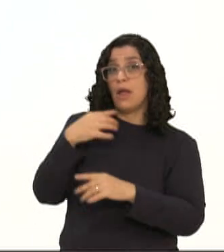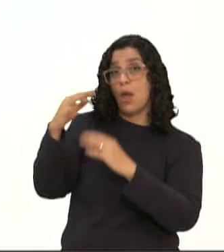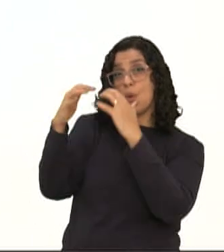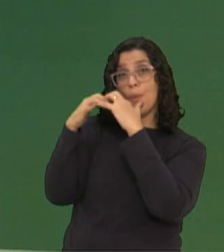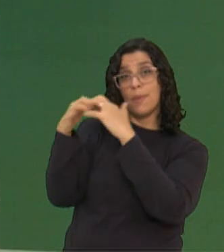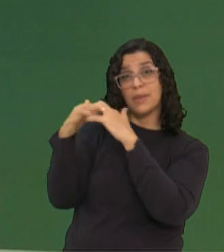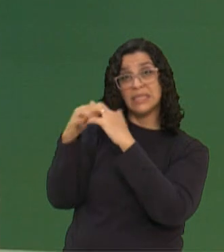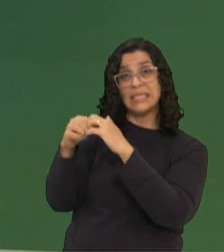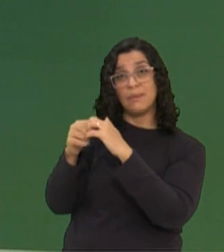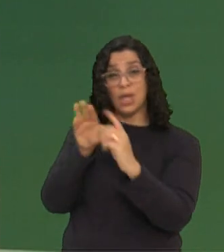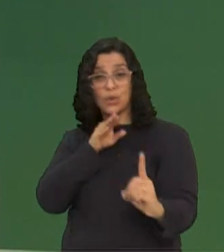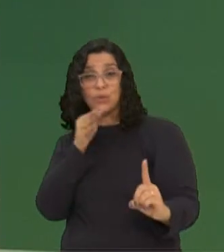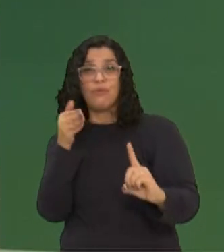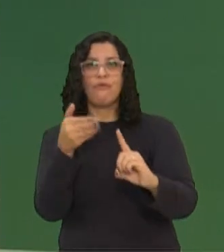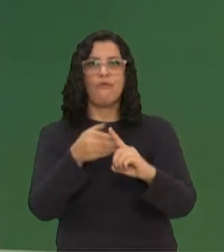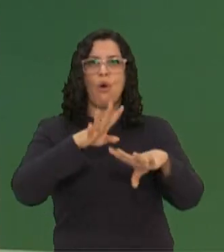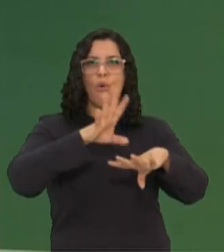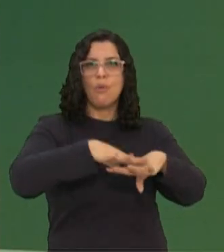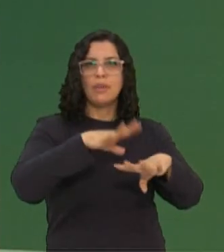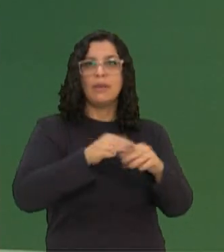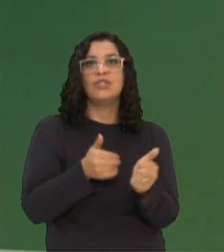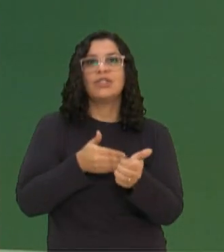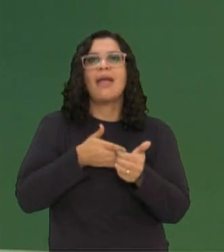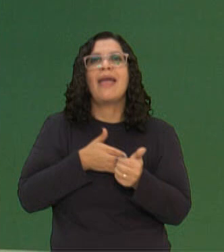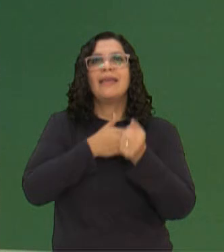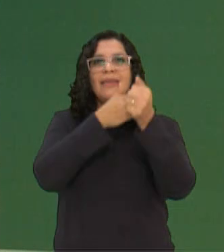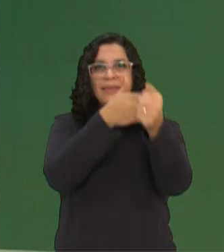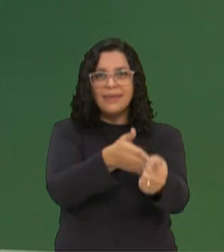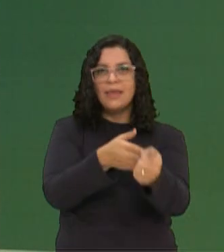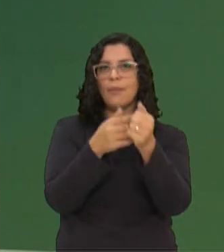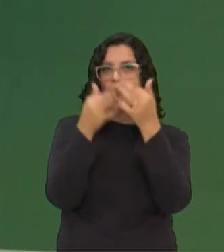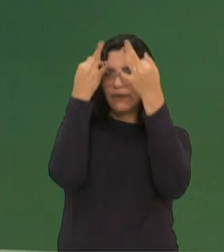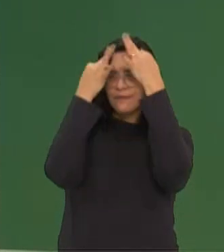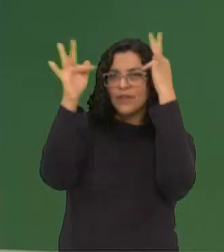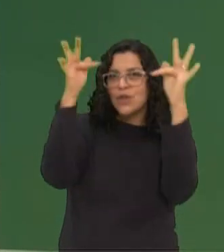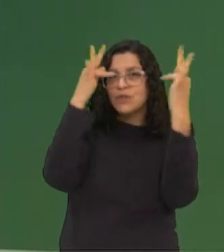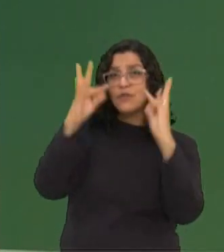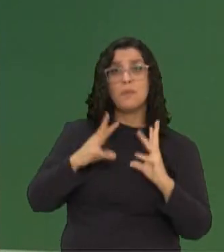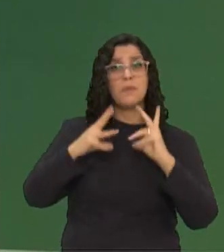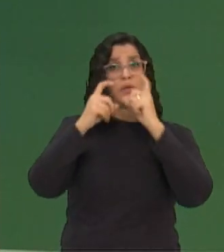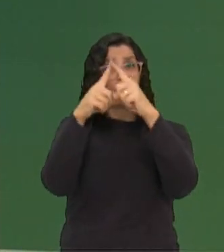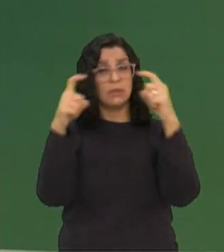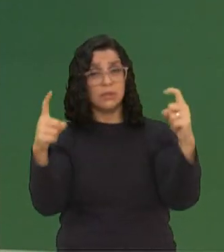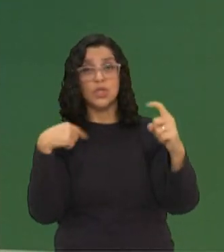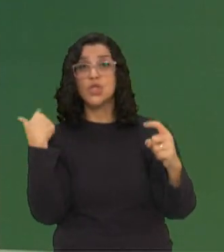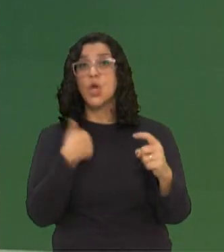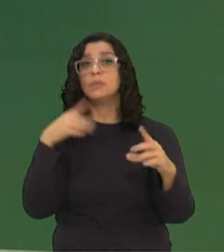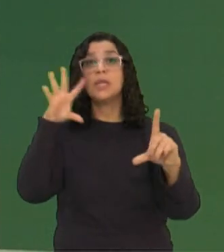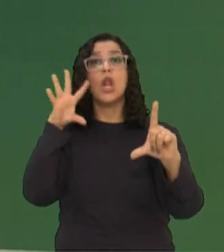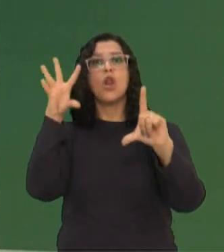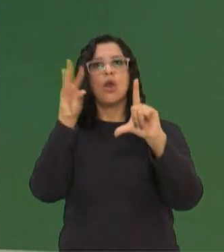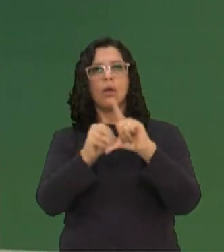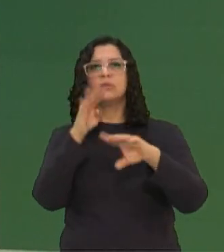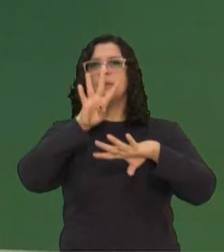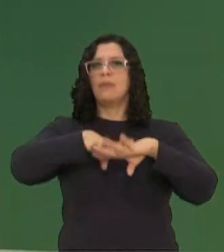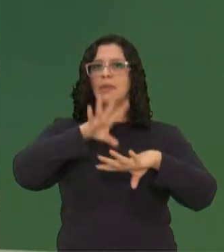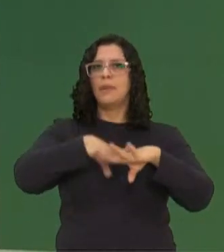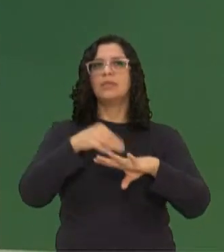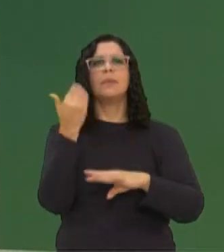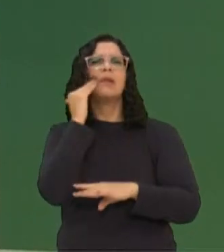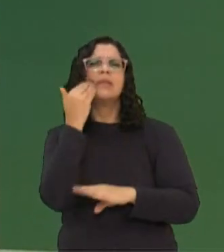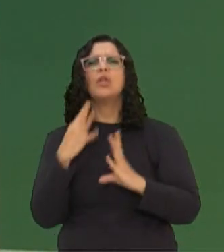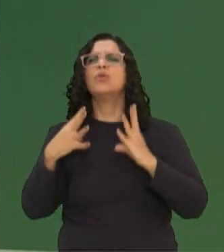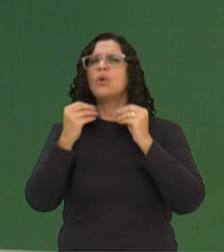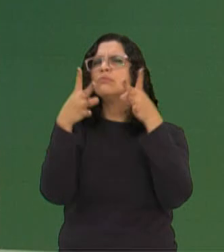servir como guia para a filosofia e para todas as ciências. Você tem que agir numa lógica matemática. Só